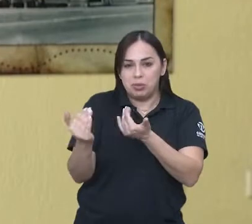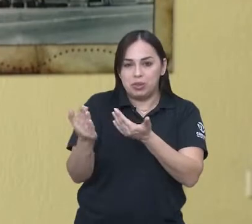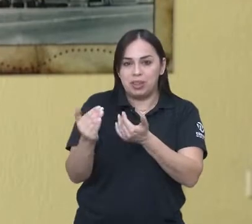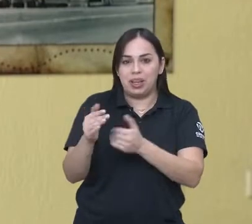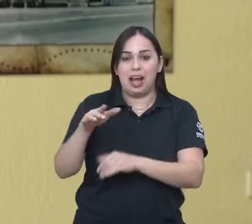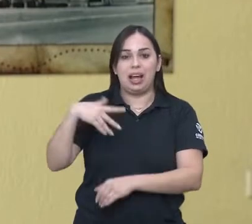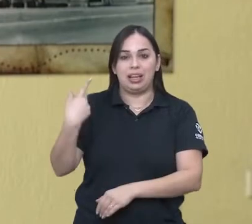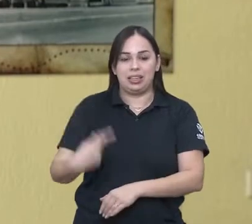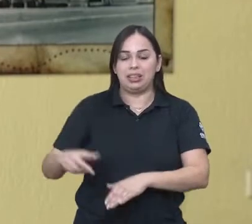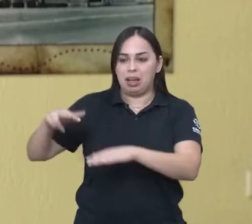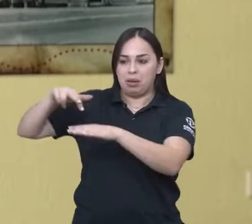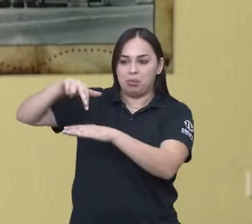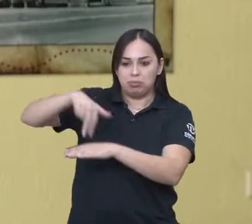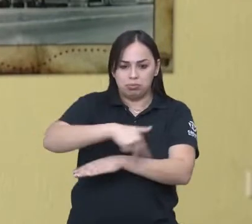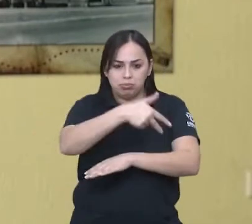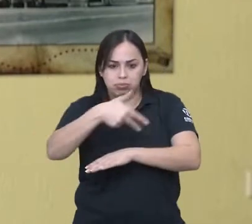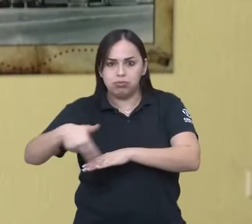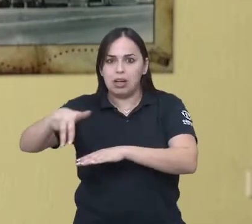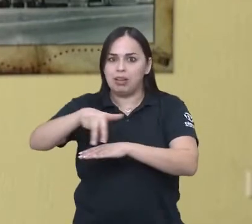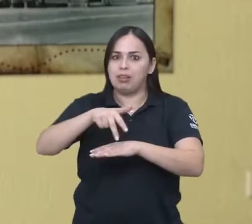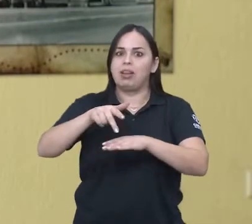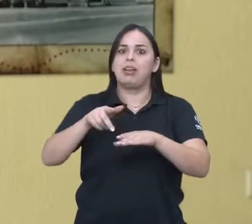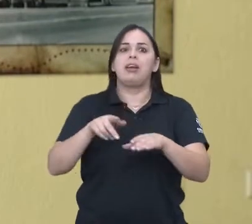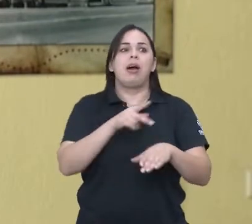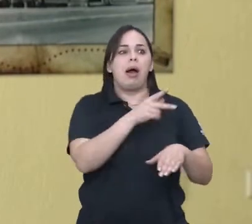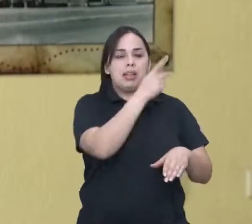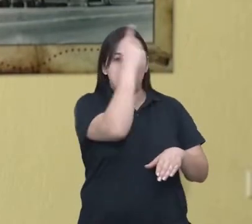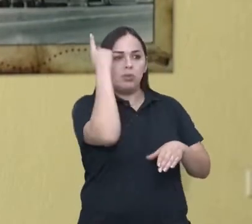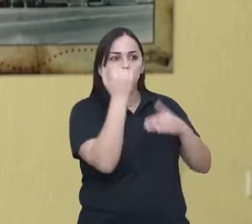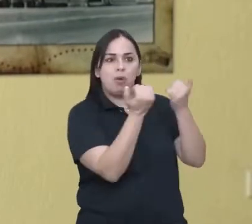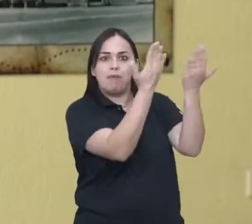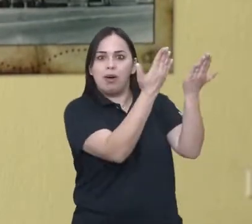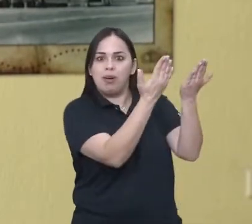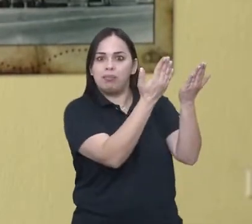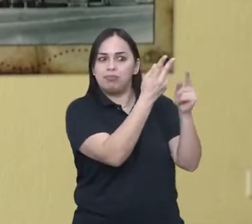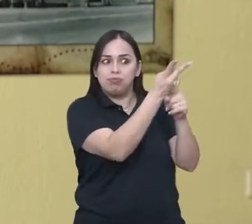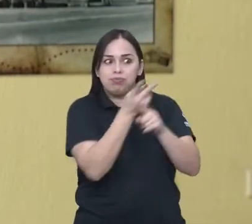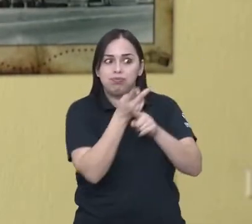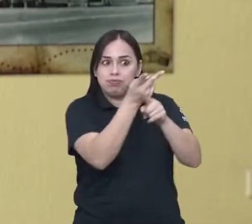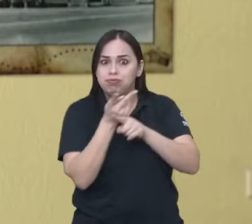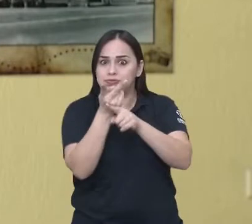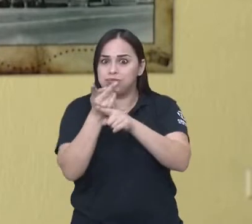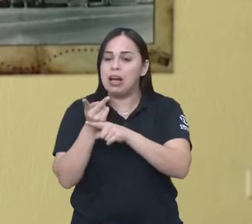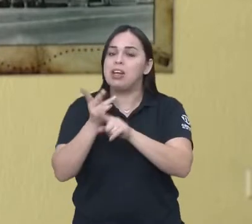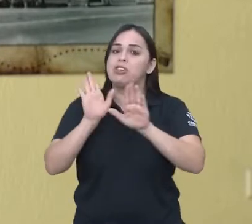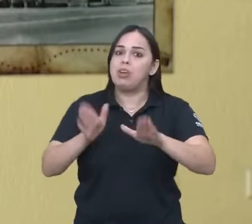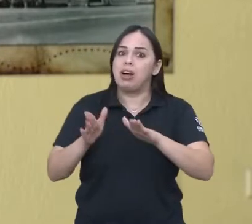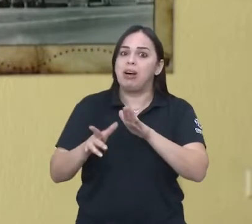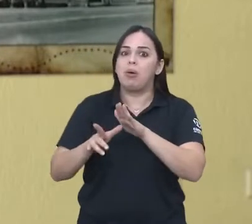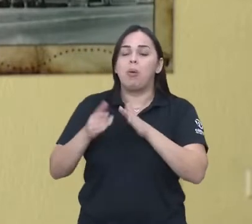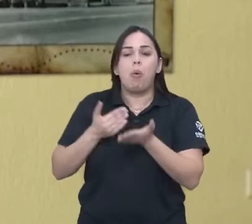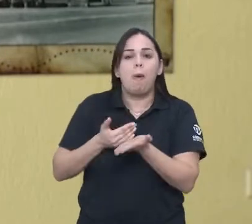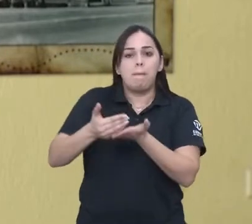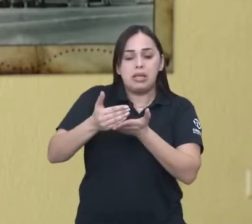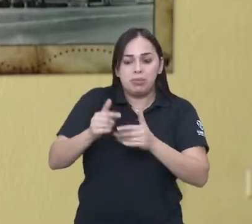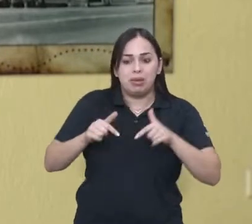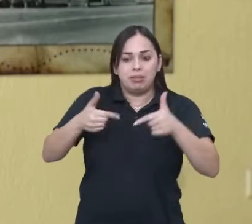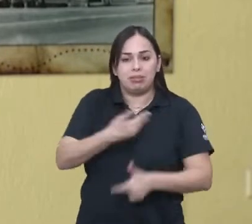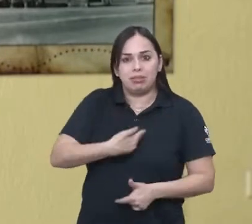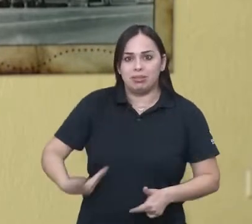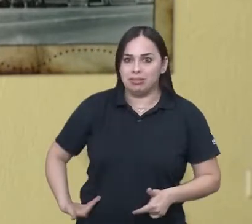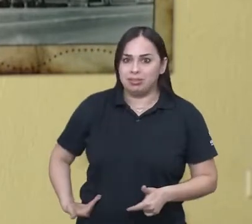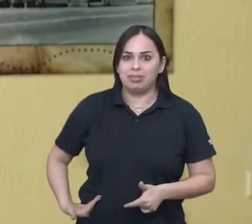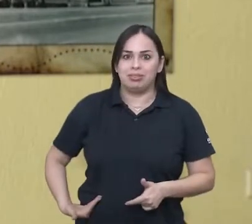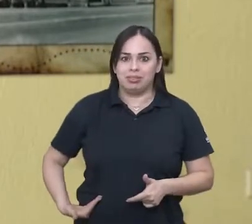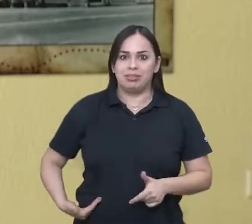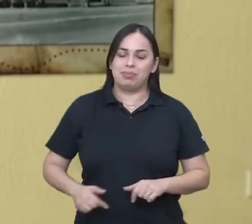das pistas mais interessantes aqui da região. Vários skatistas de fora já procuraram. Então, já começou uma política pública antes